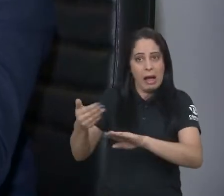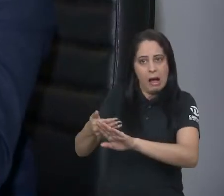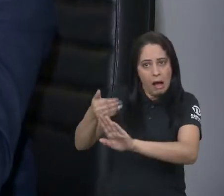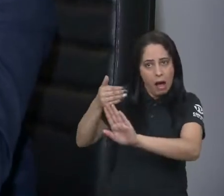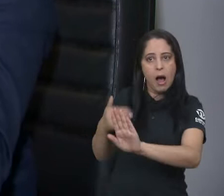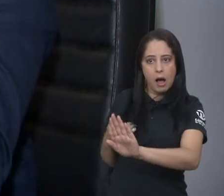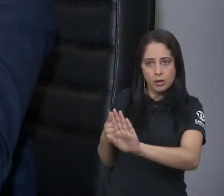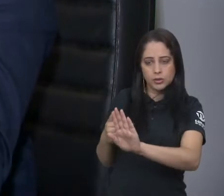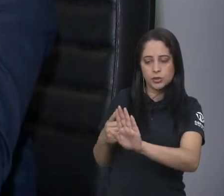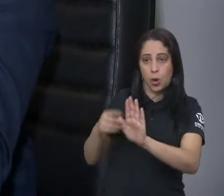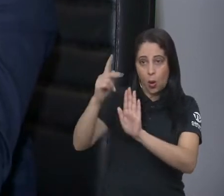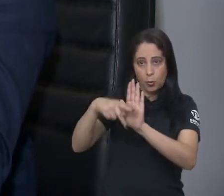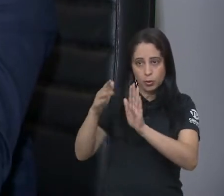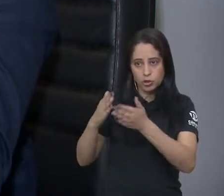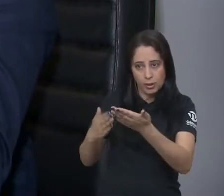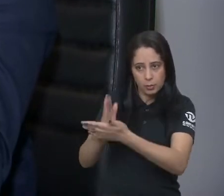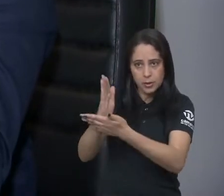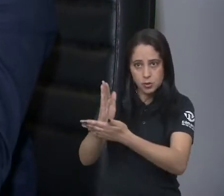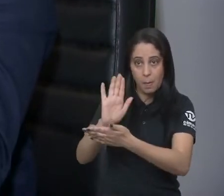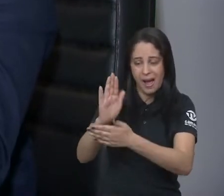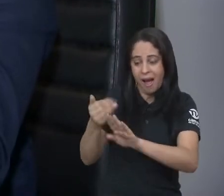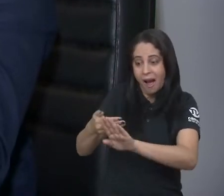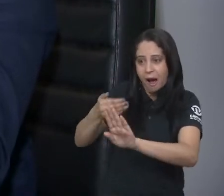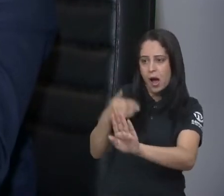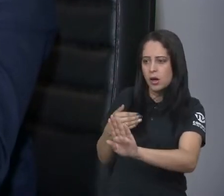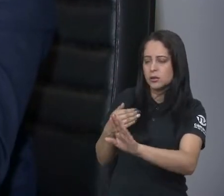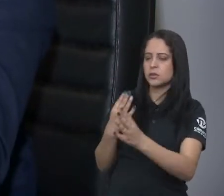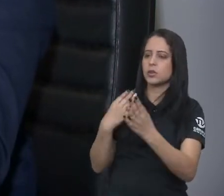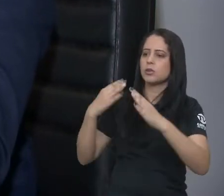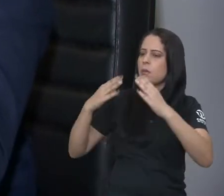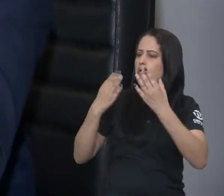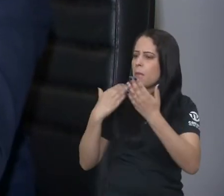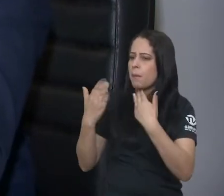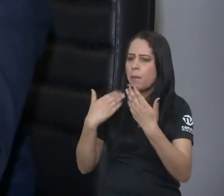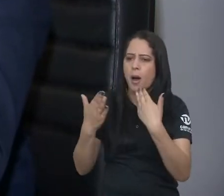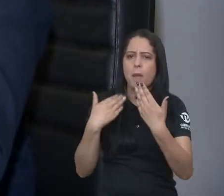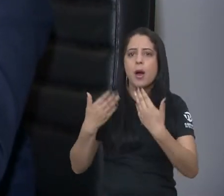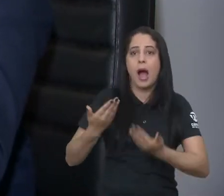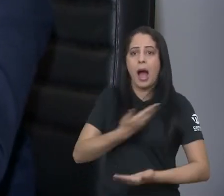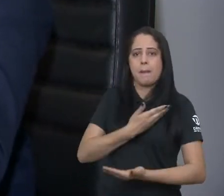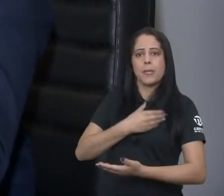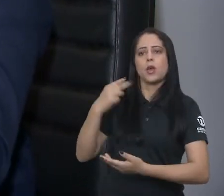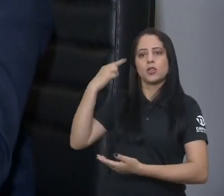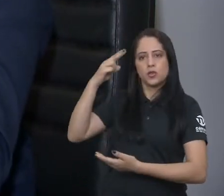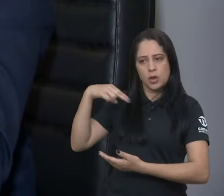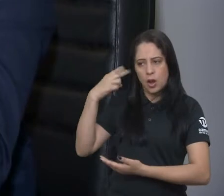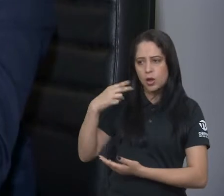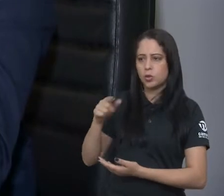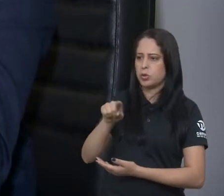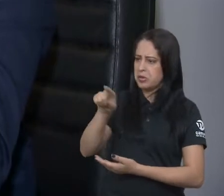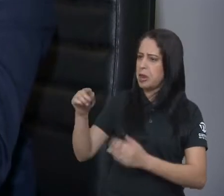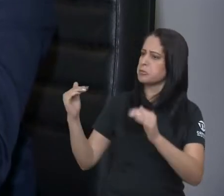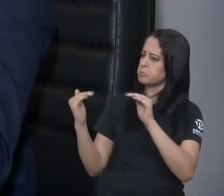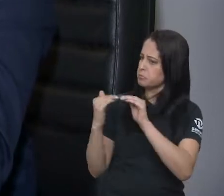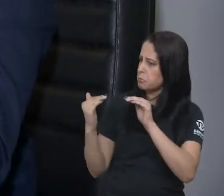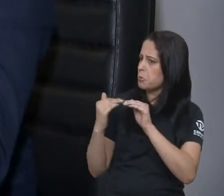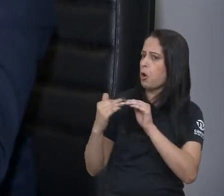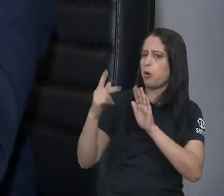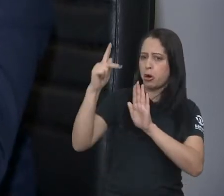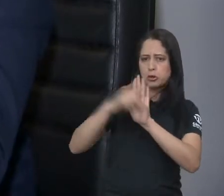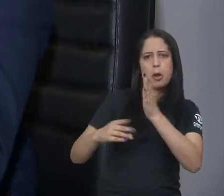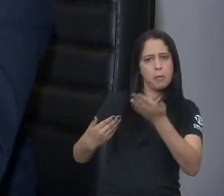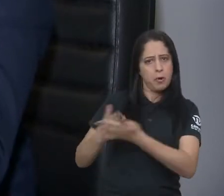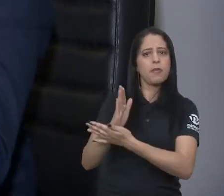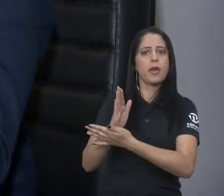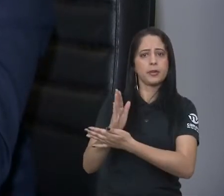da aprovação do nosso projeto de lei, nós conversamos tanto com os nossos colegas vereadores, que gentilmente aprovaram o projeto por